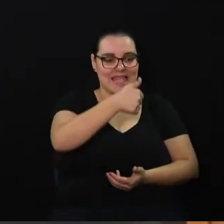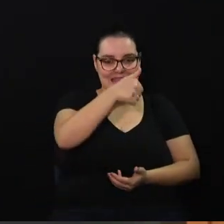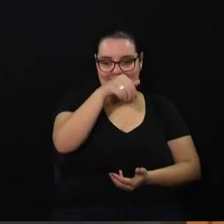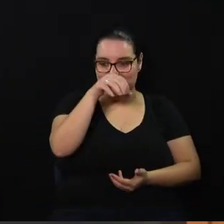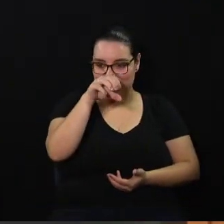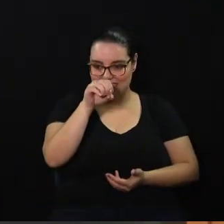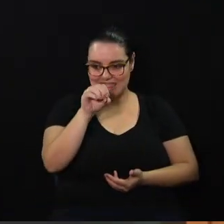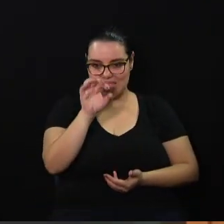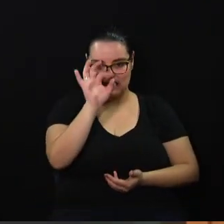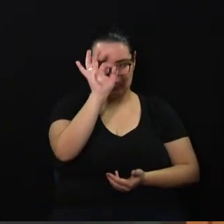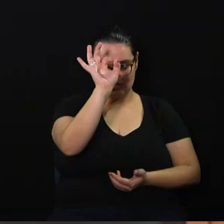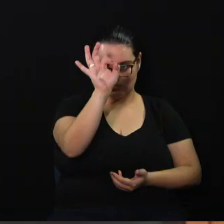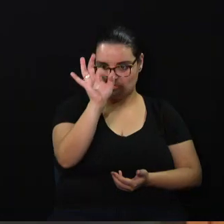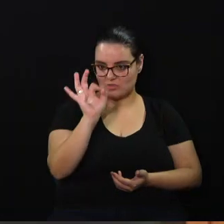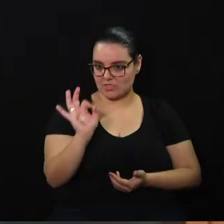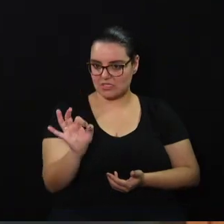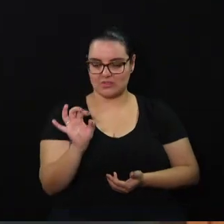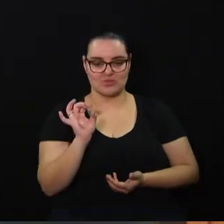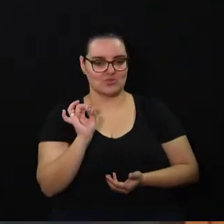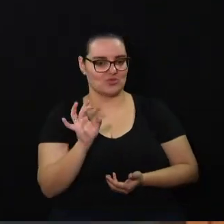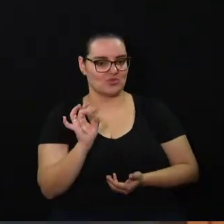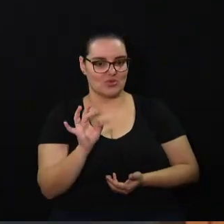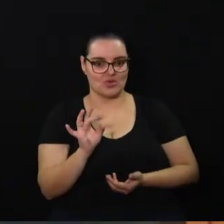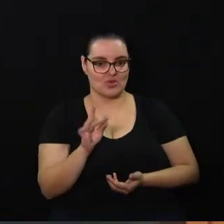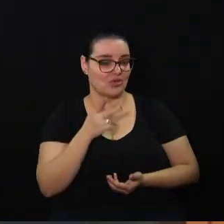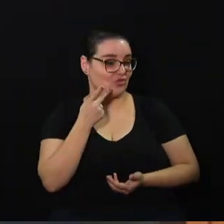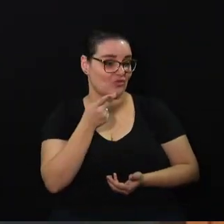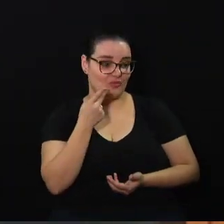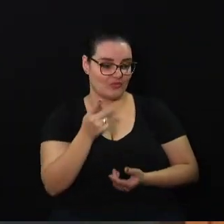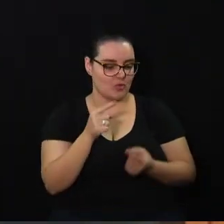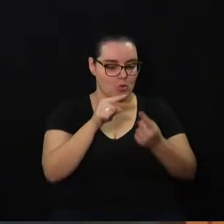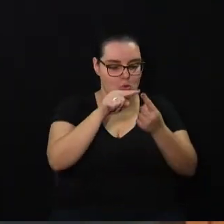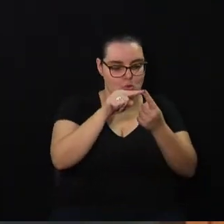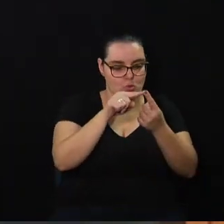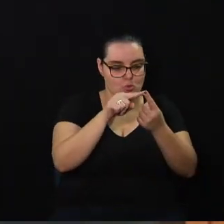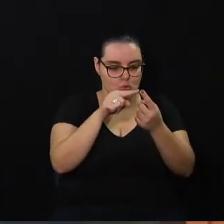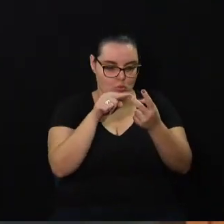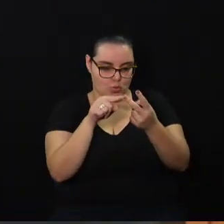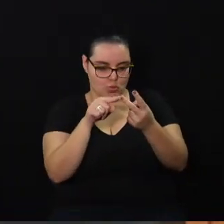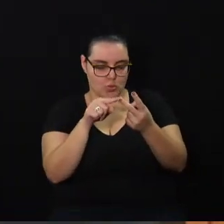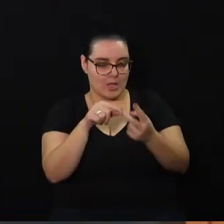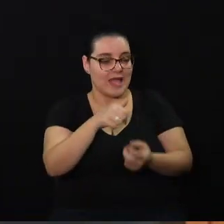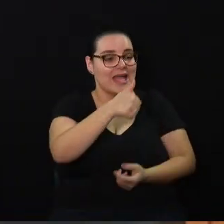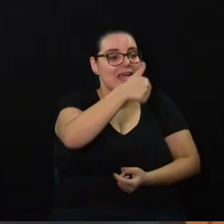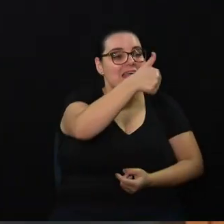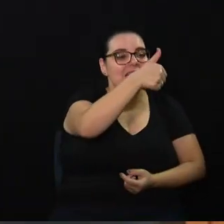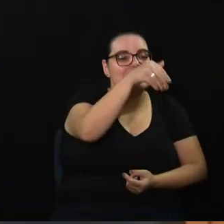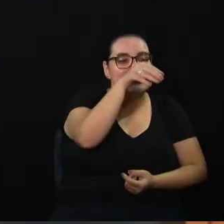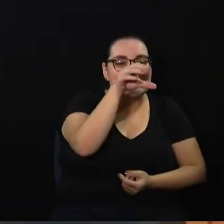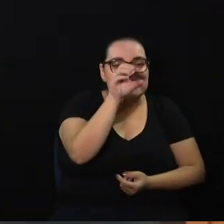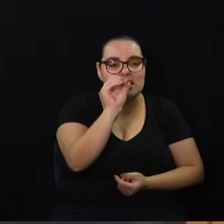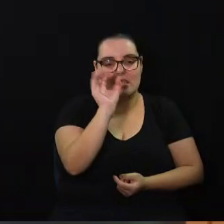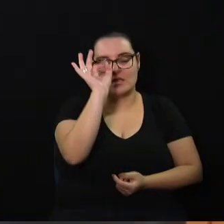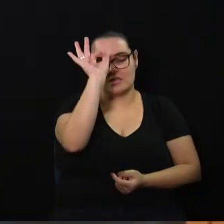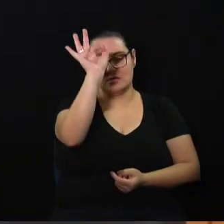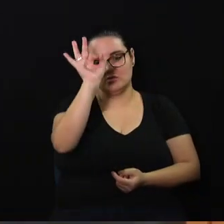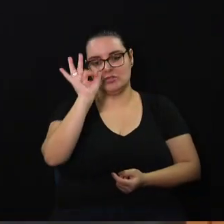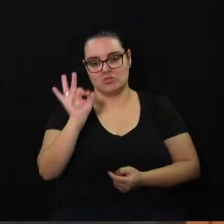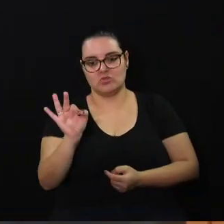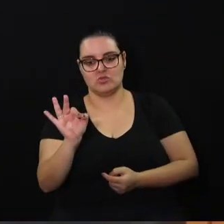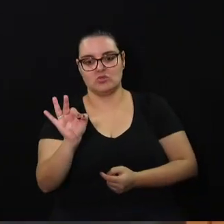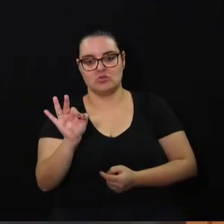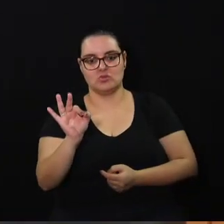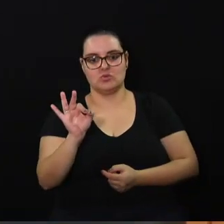cerca de 10% vejam bem não estou falando de um ou dois por cento estou falando de 10 por cento da população